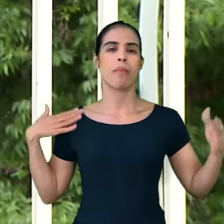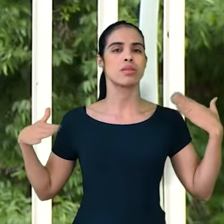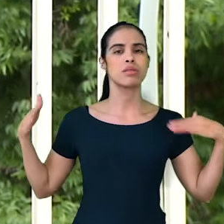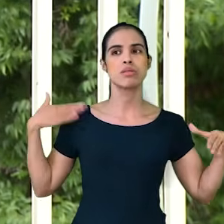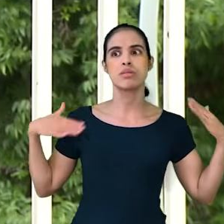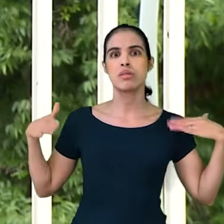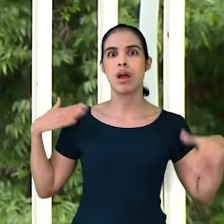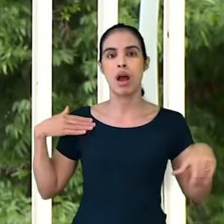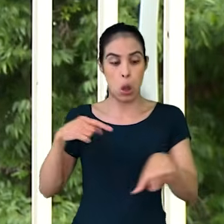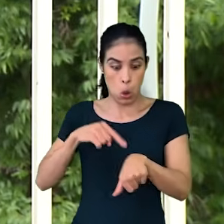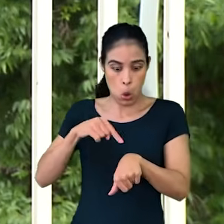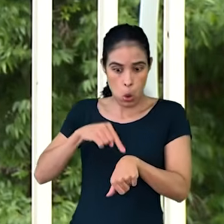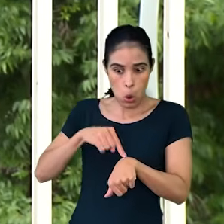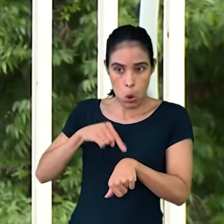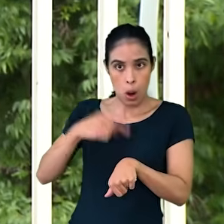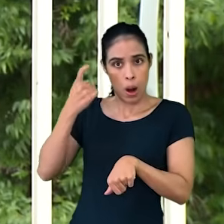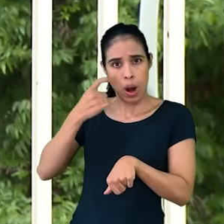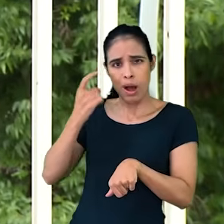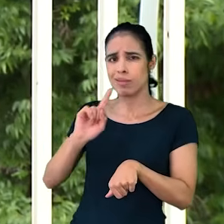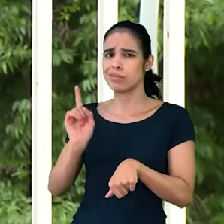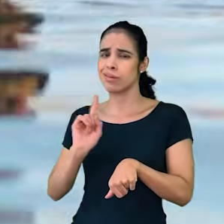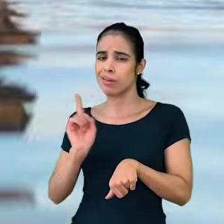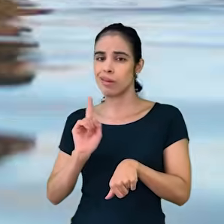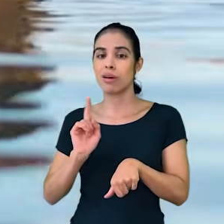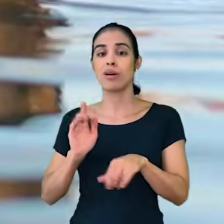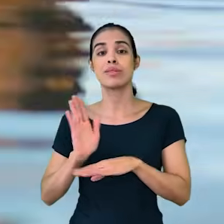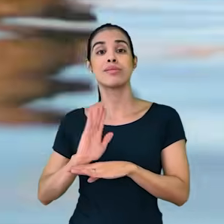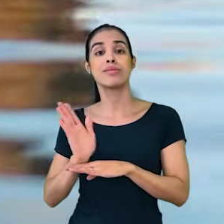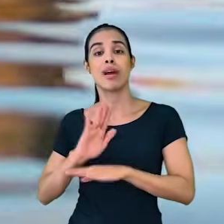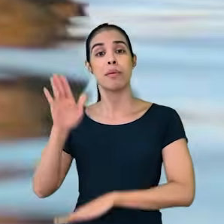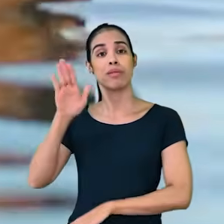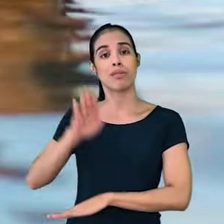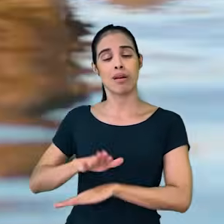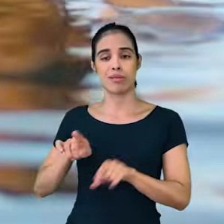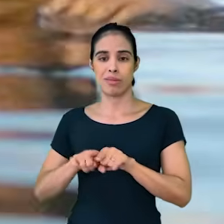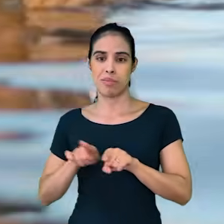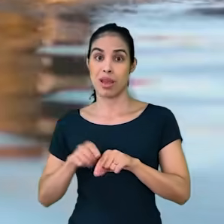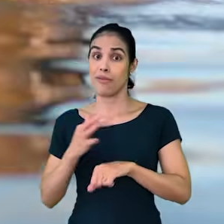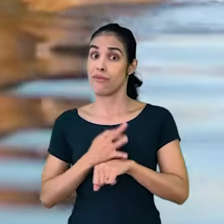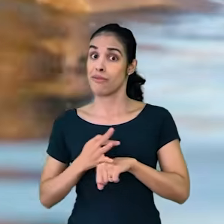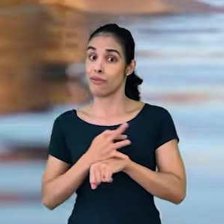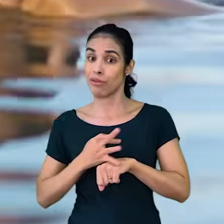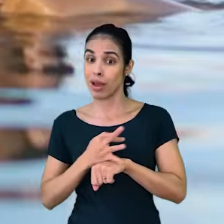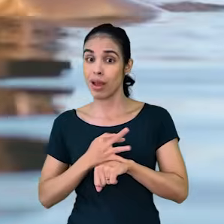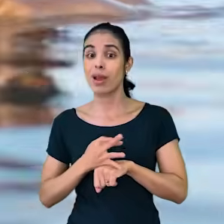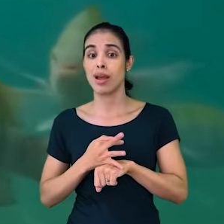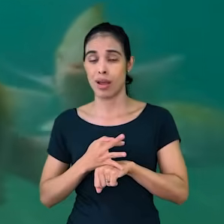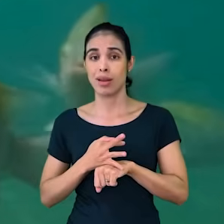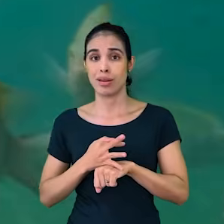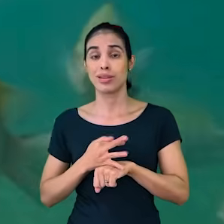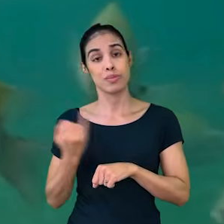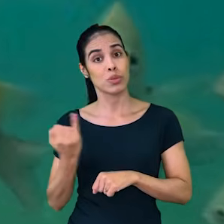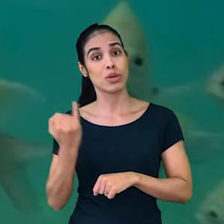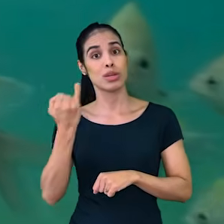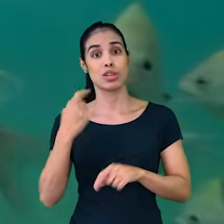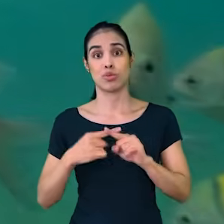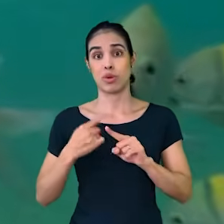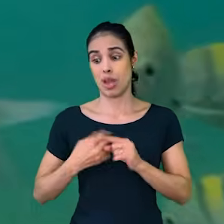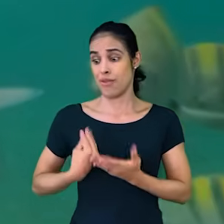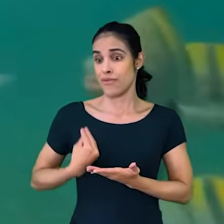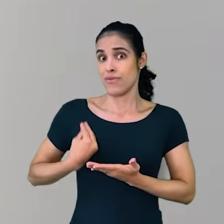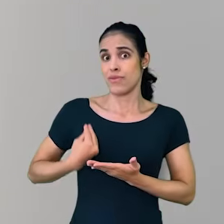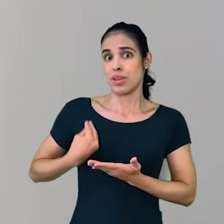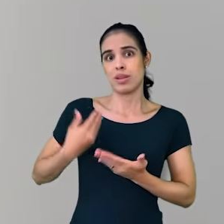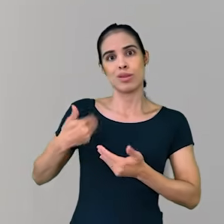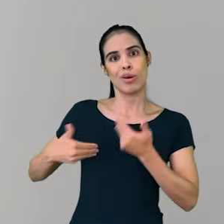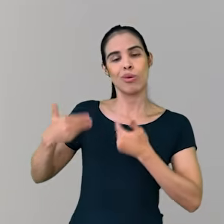sair sem compromisso, ir num cinema à tarde. As férias, ela vem muito para devolver uma necessidade humana, que é uma necessidade de